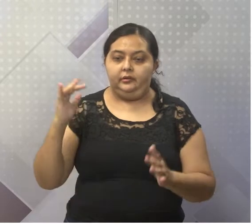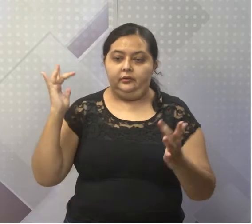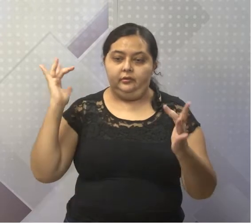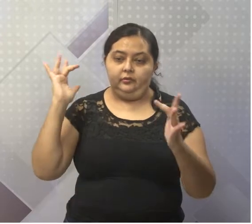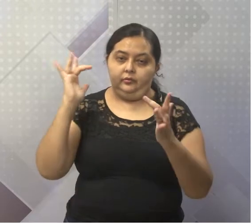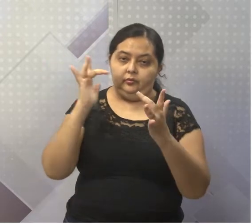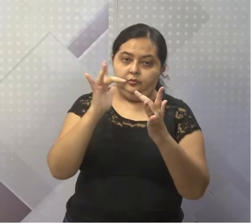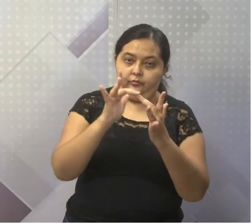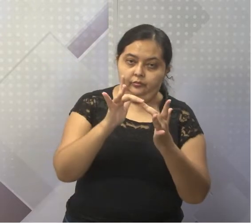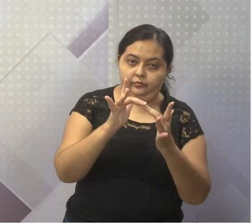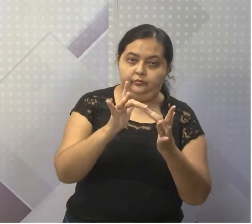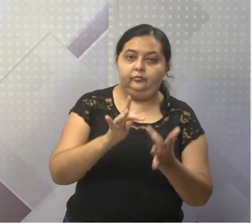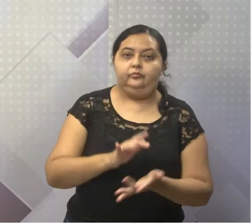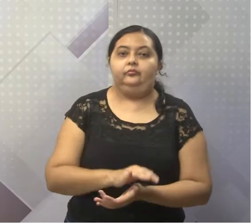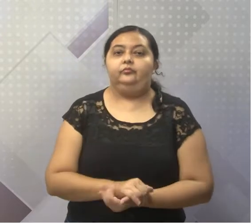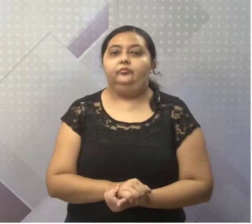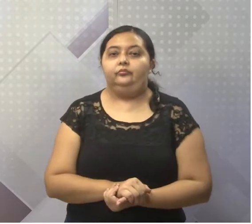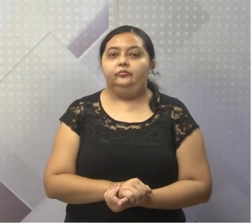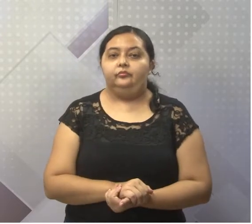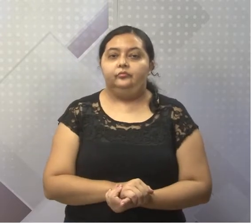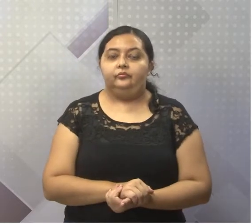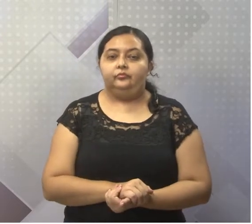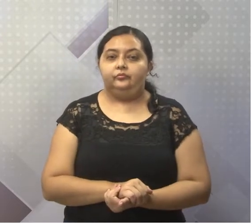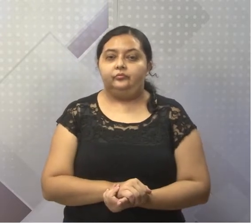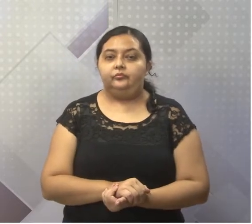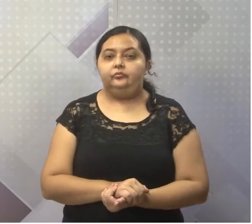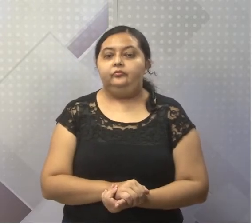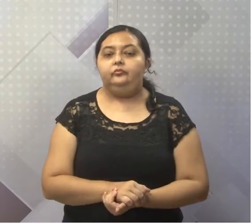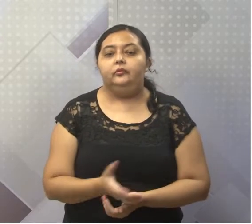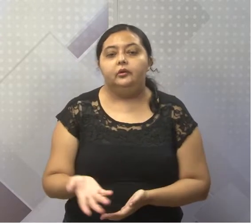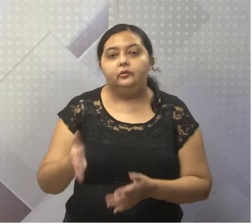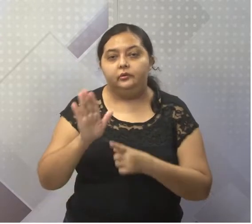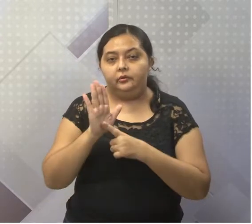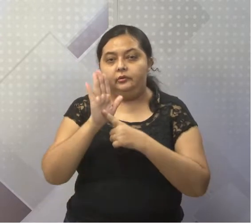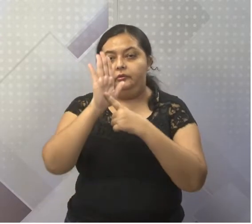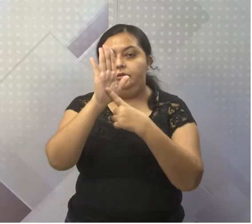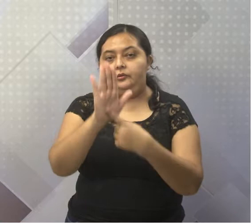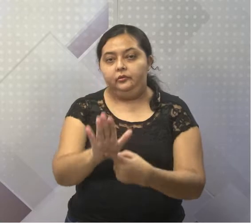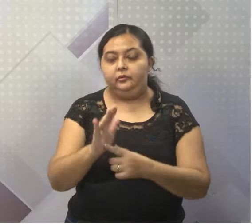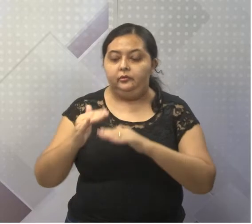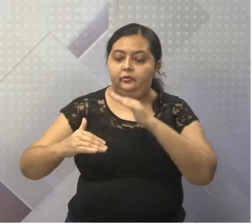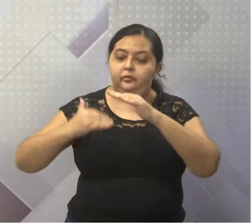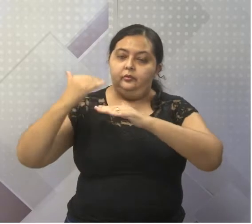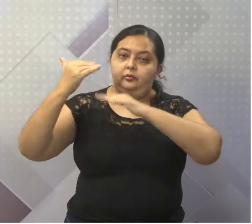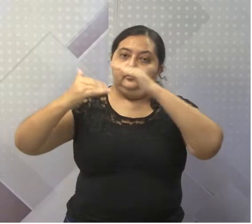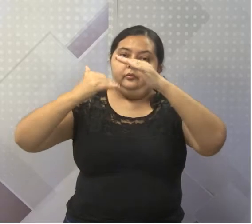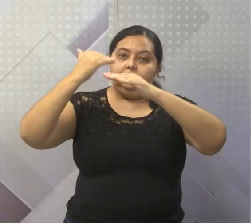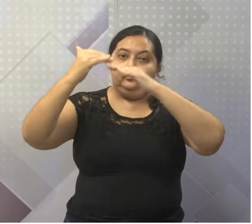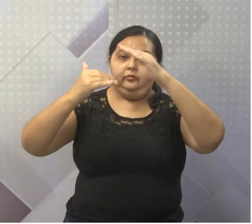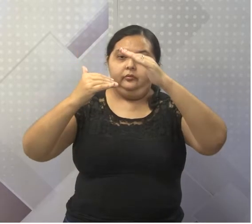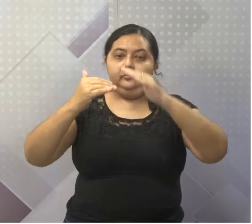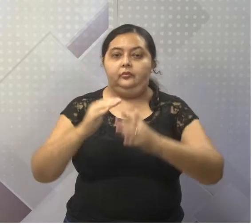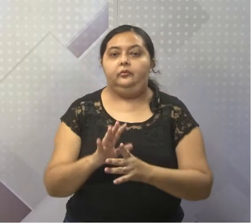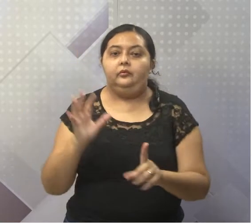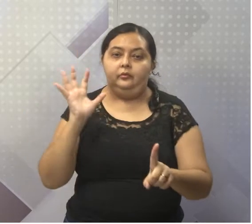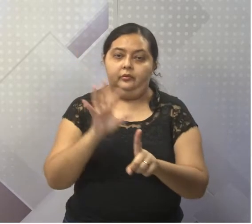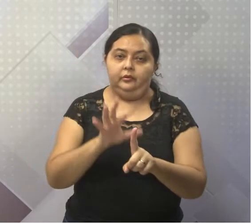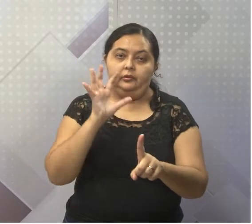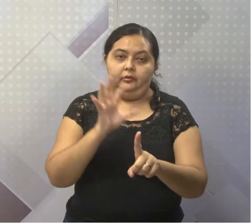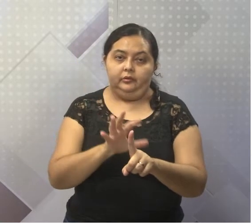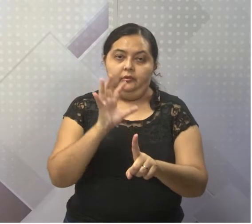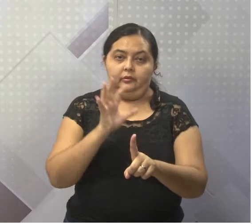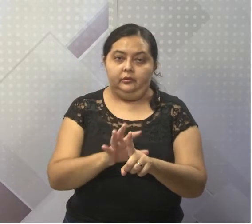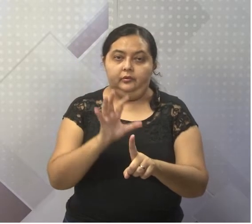clássica o que nortearam o progresso um progressivo abrandamento da influência